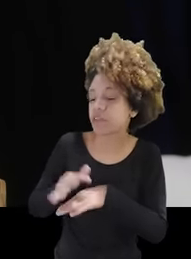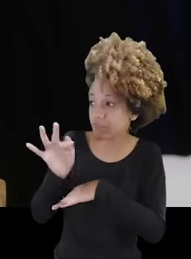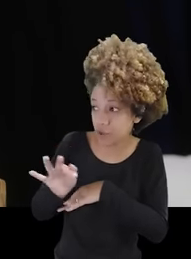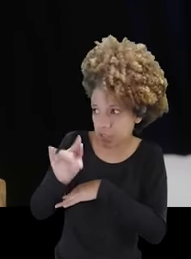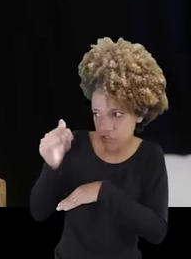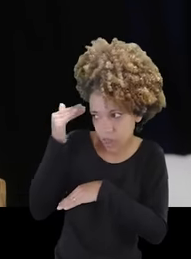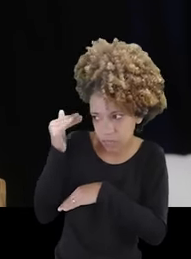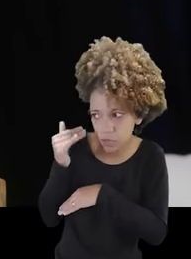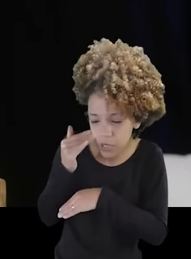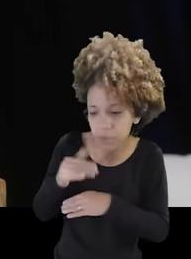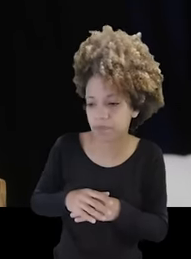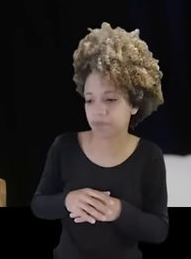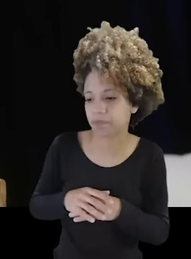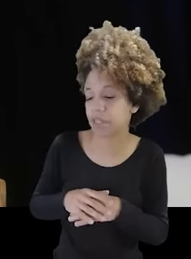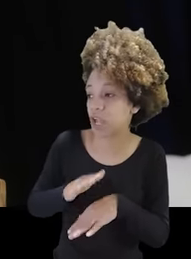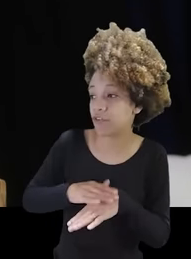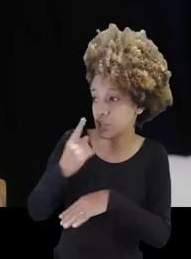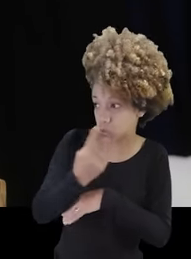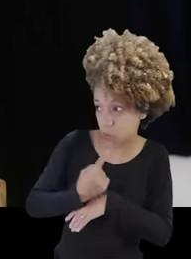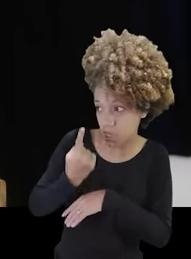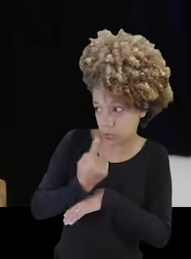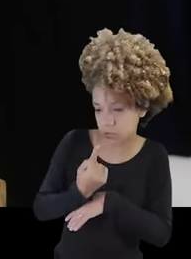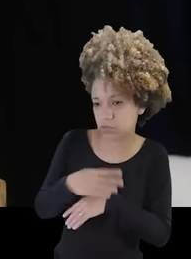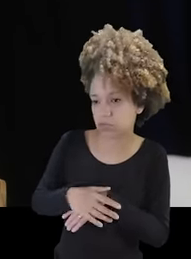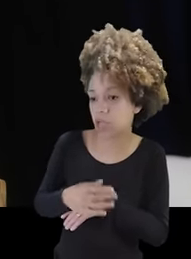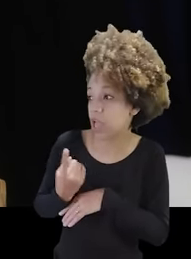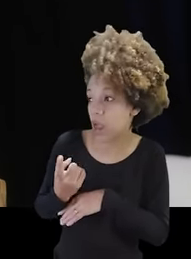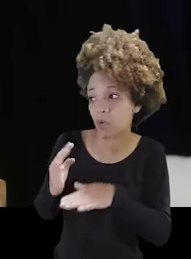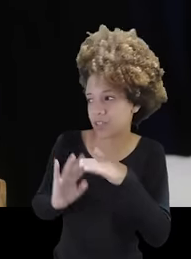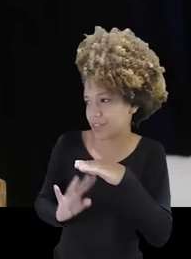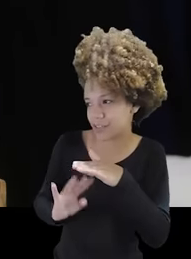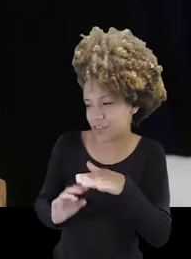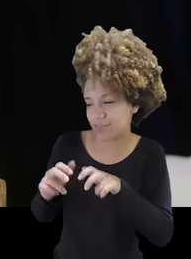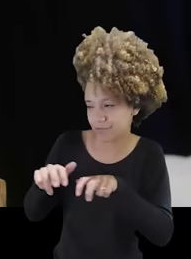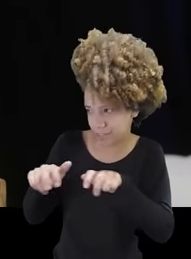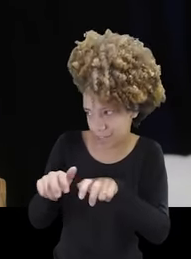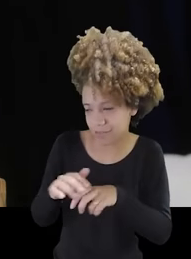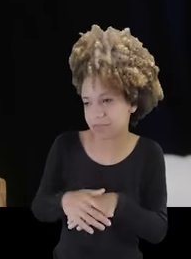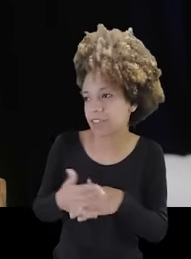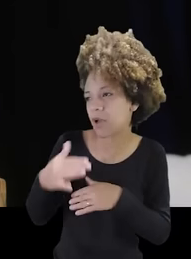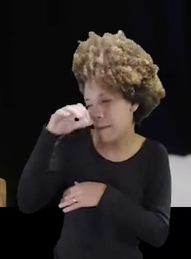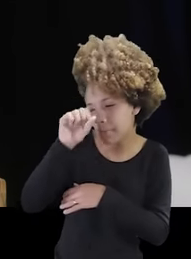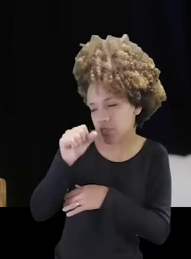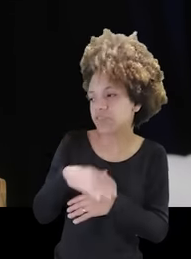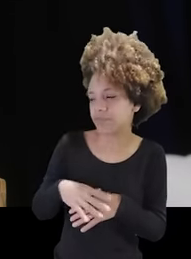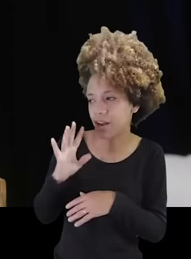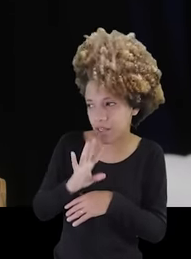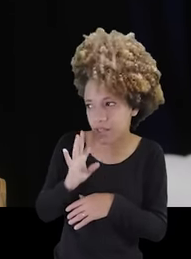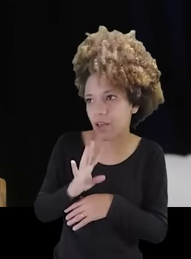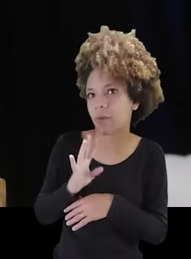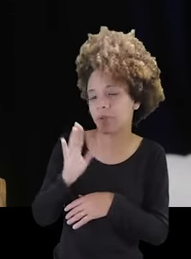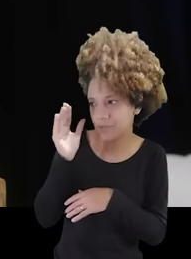fiz a faculdade lá eu fiz faculdade fiz um ano né e eu era a única estrangeira da sala Então aprendi foi bem